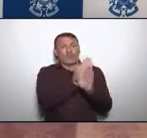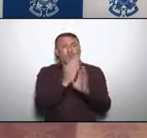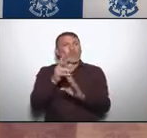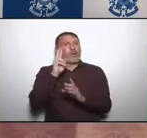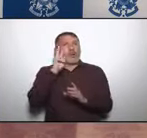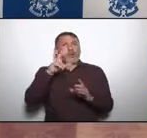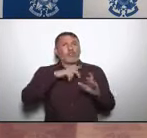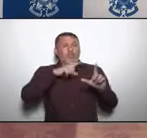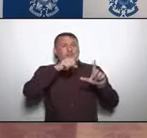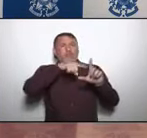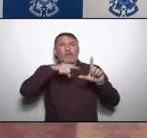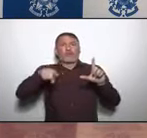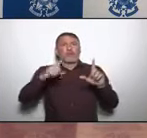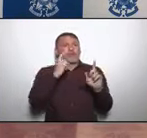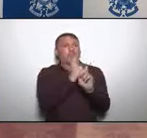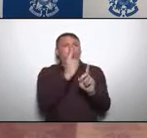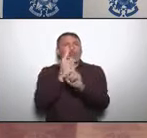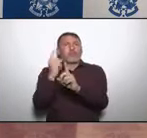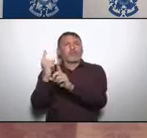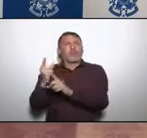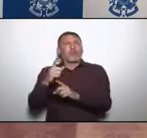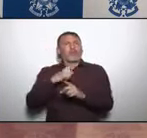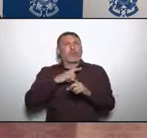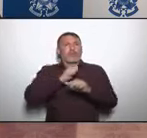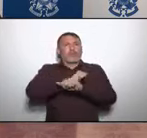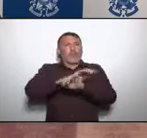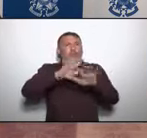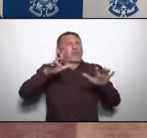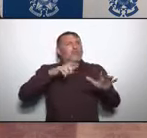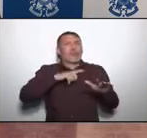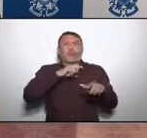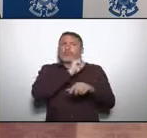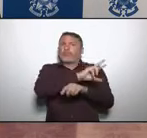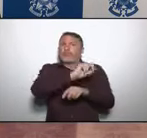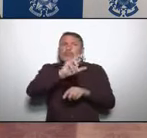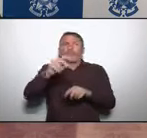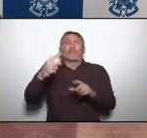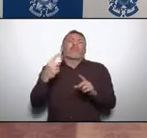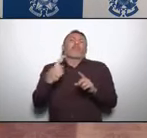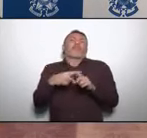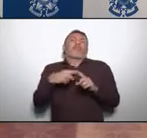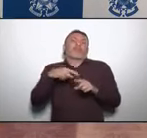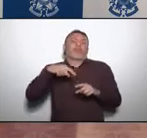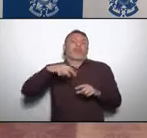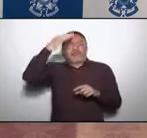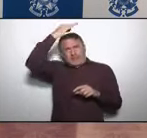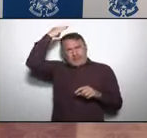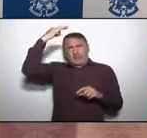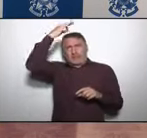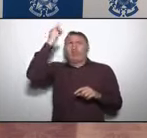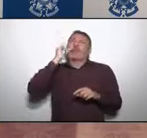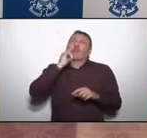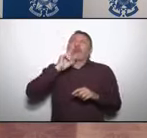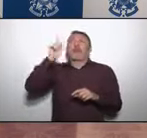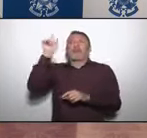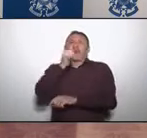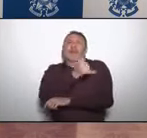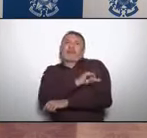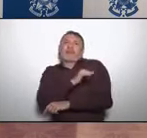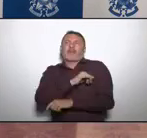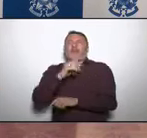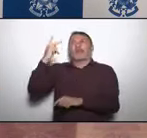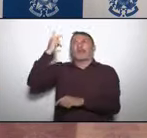pandemia um pouco mais atrasada do que está São Paulo, do que está Rio de Janeiro, porque são dois estados mais globalizados, que receberam muito mais